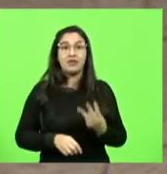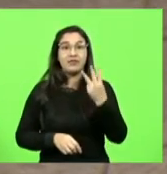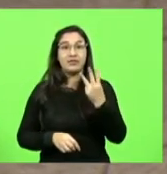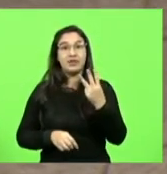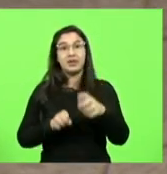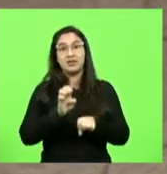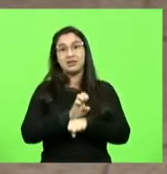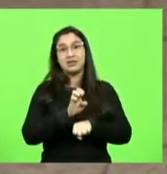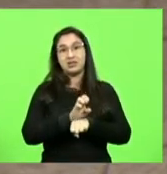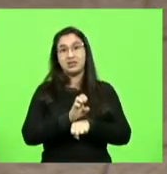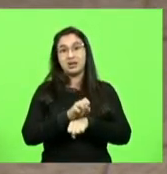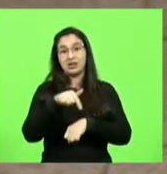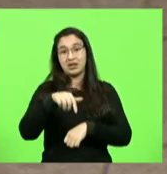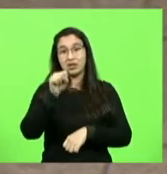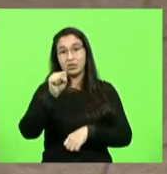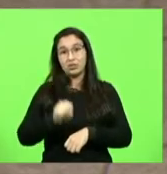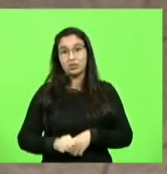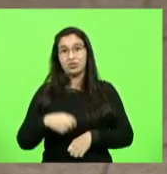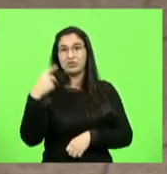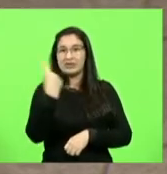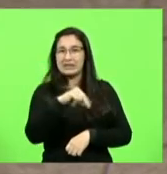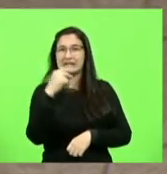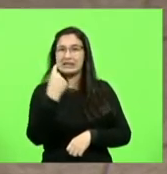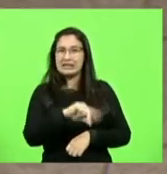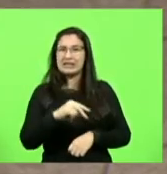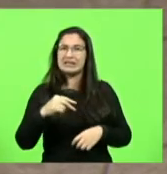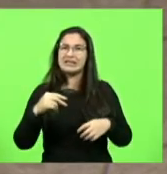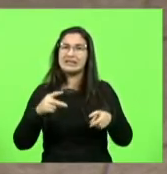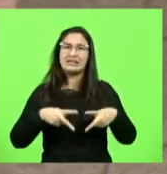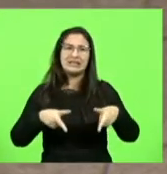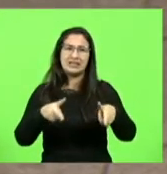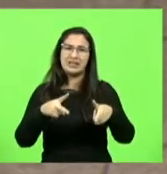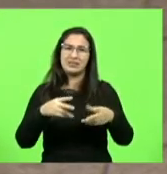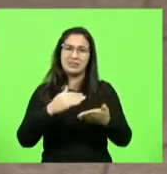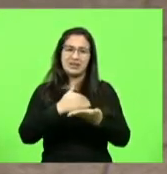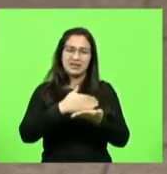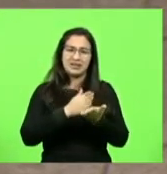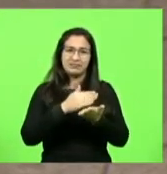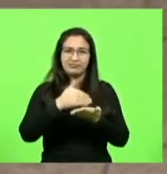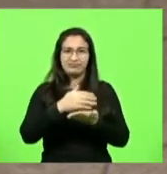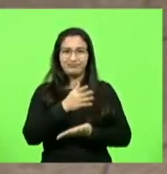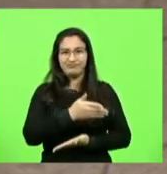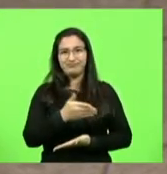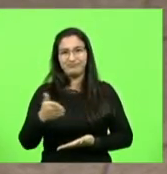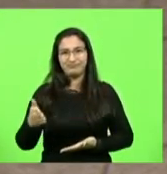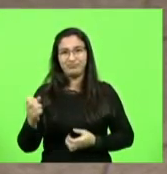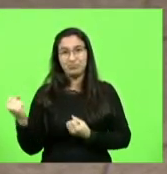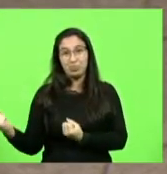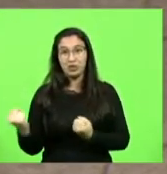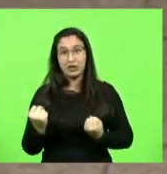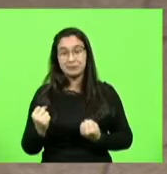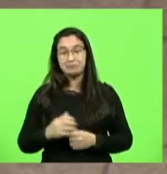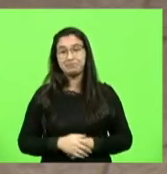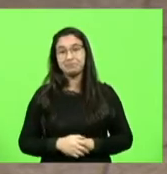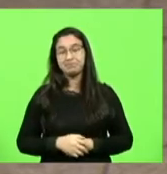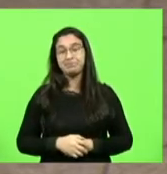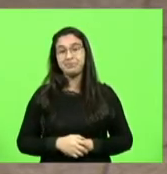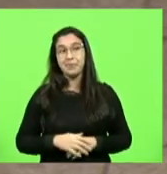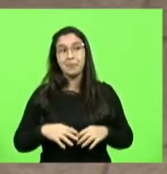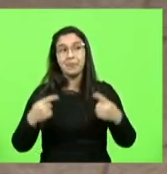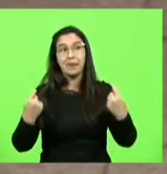que apanham sempre na divisão do bolo. Essa é a realidade. Então, nós temos que